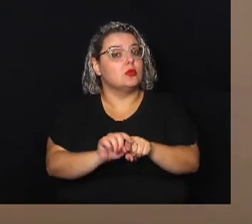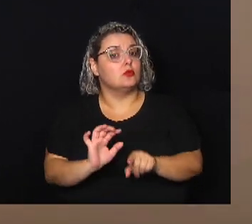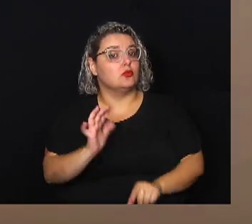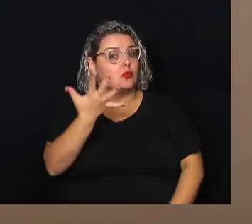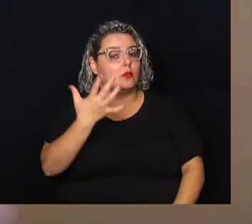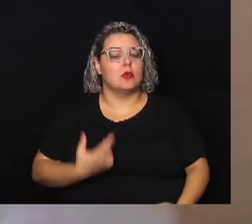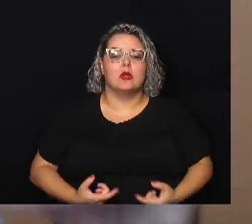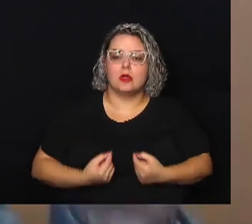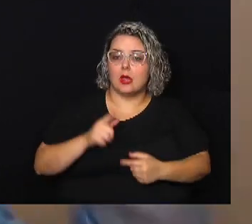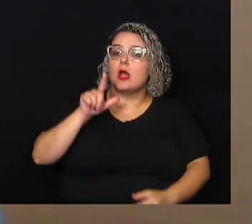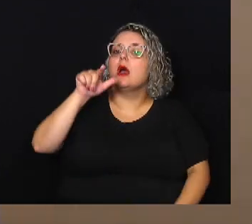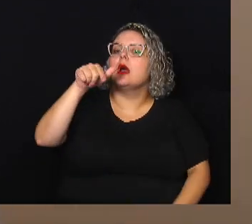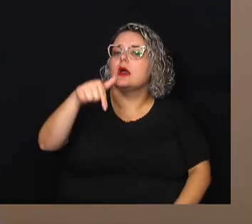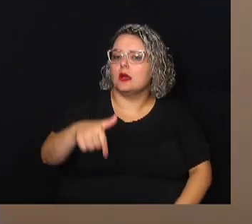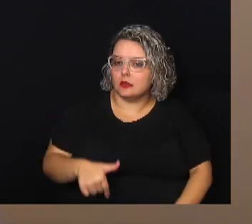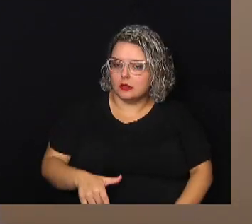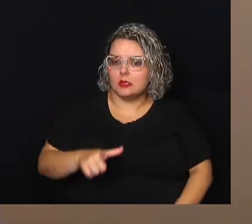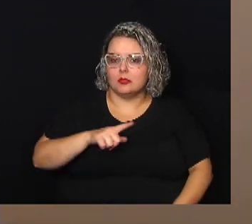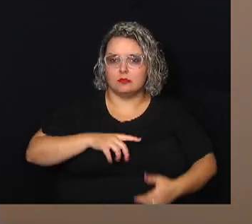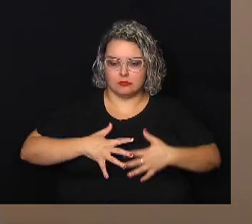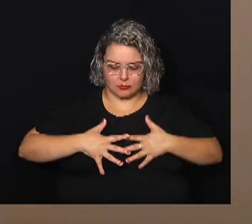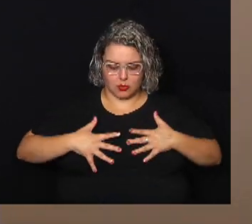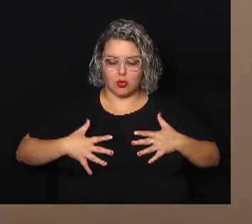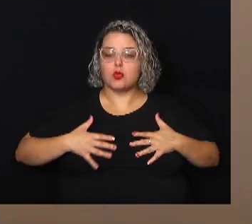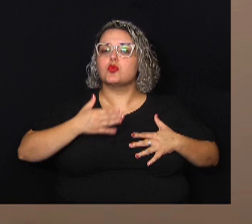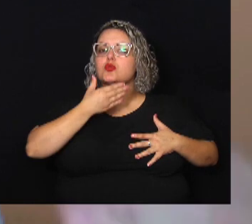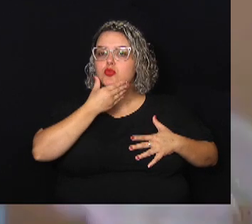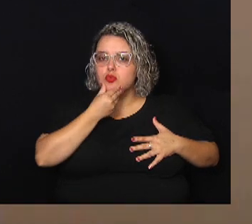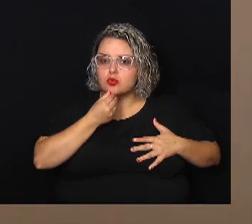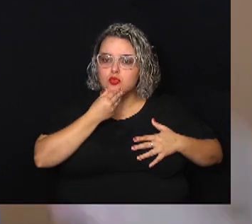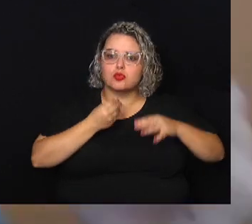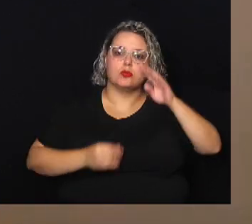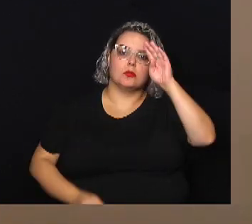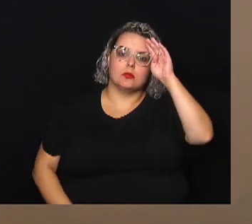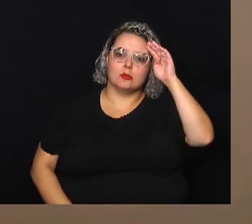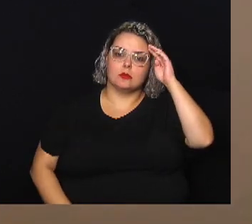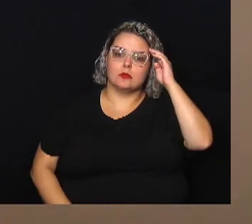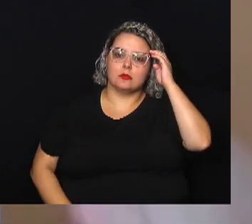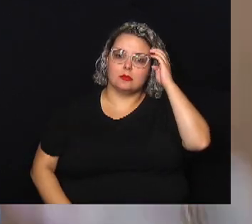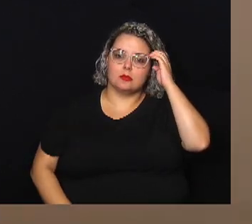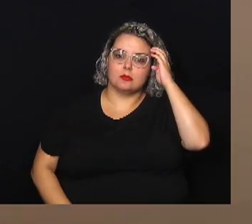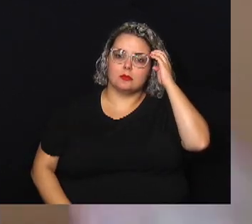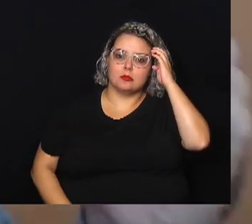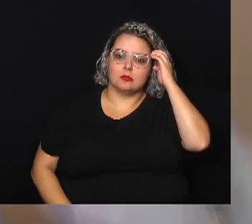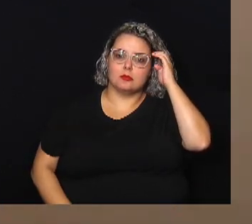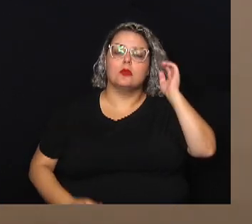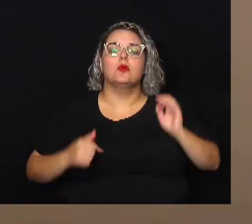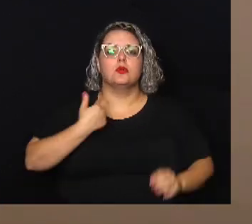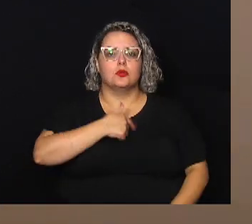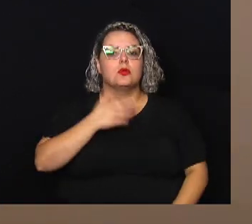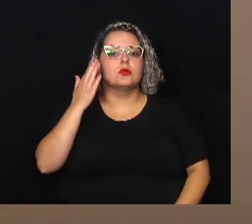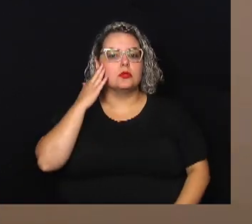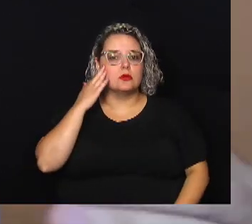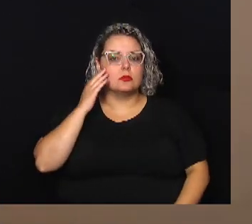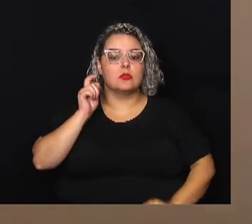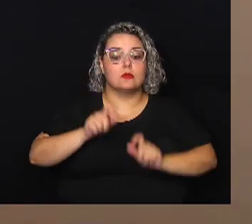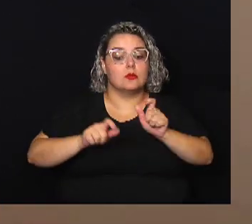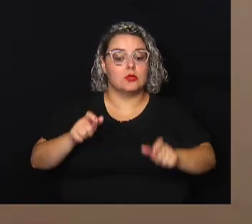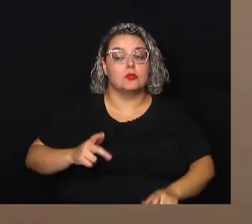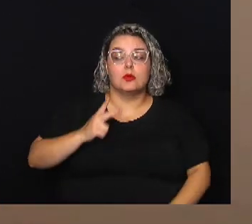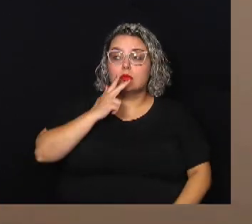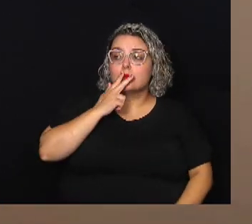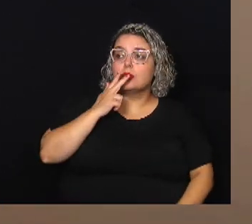nós temos pulmão nos homens. Nós já sabemos que pacientes fumantes, eles